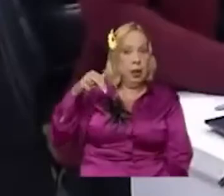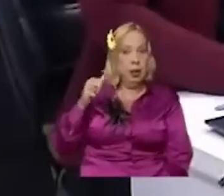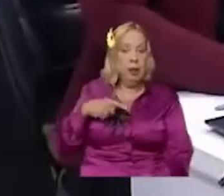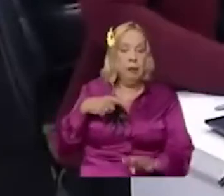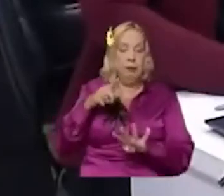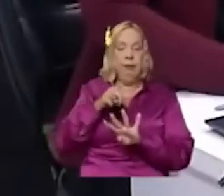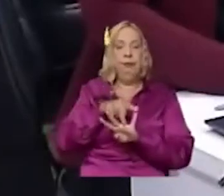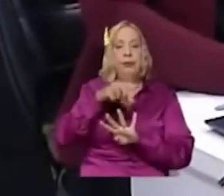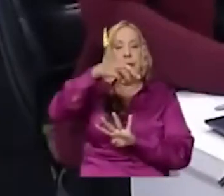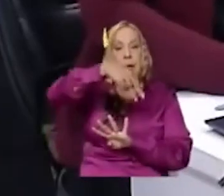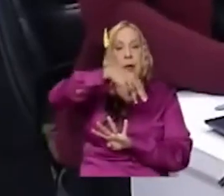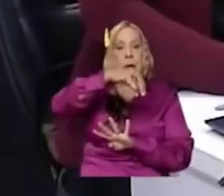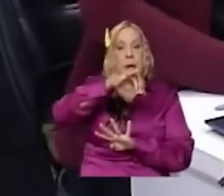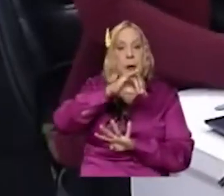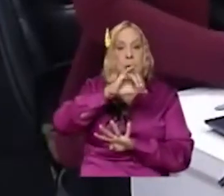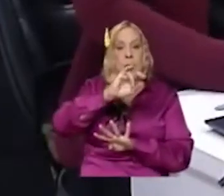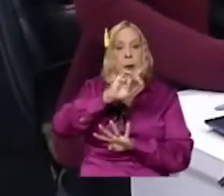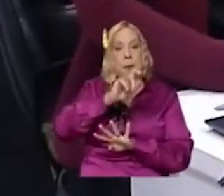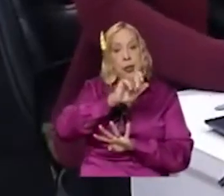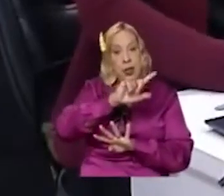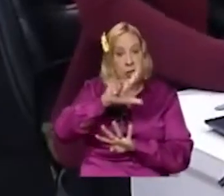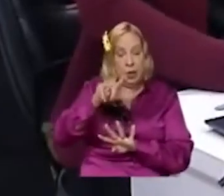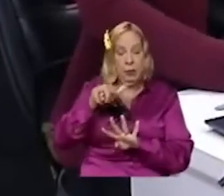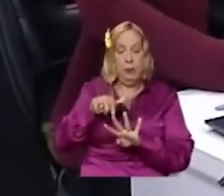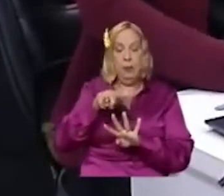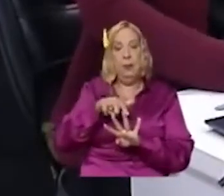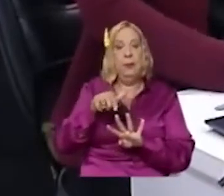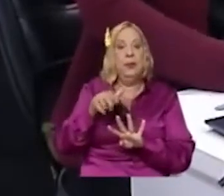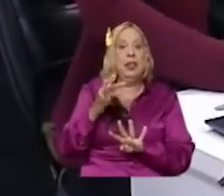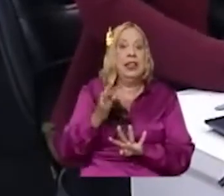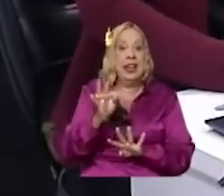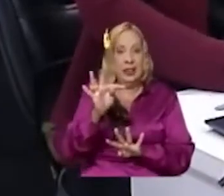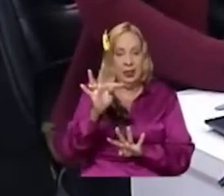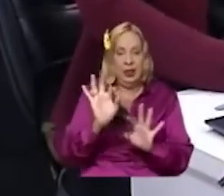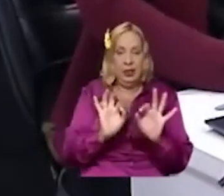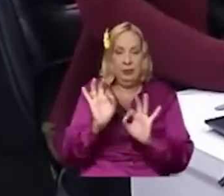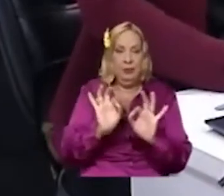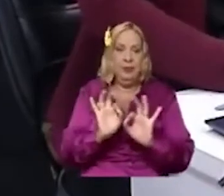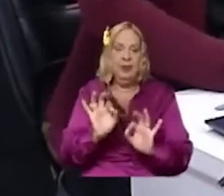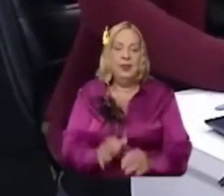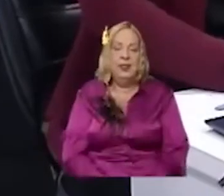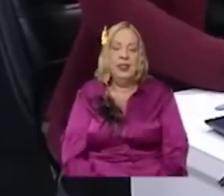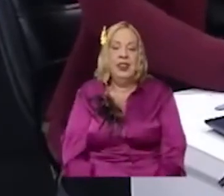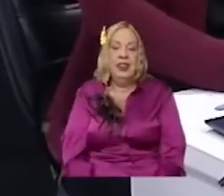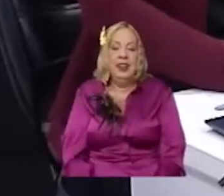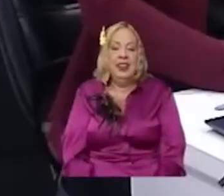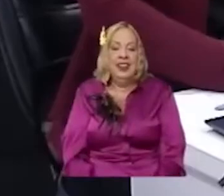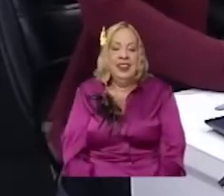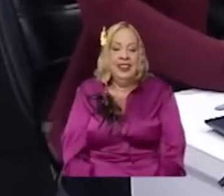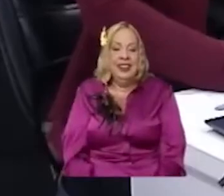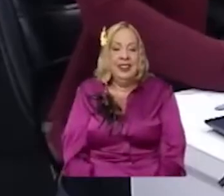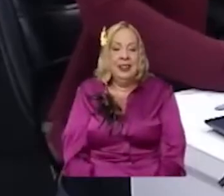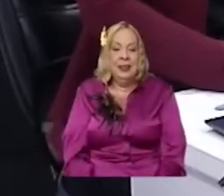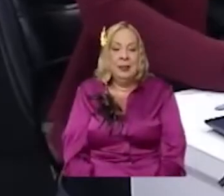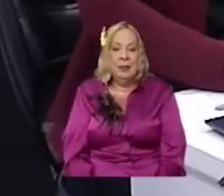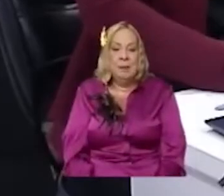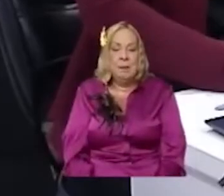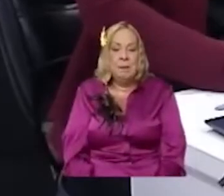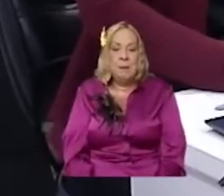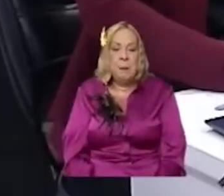Andrade, nossos auditores independentes. Bom dia também para a nossa equipe de TI, para o Elber e para o